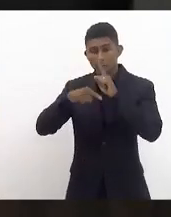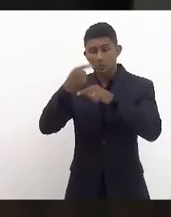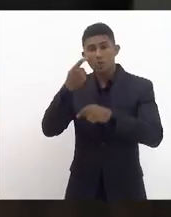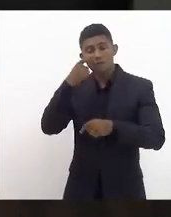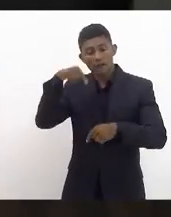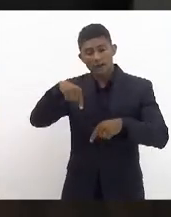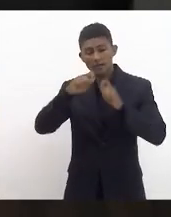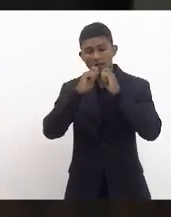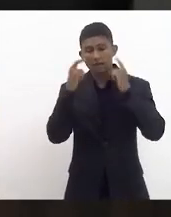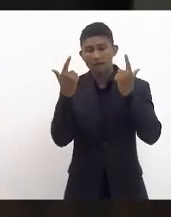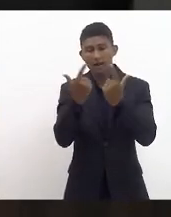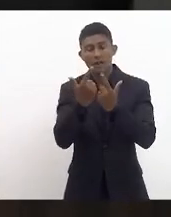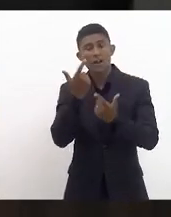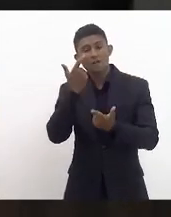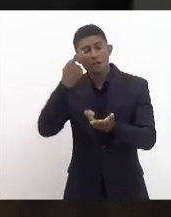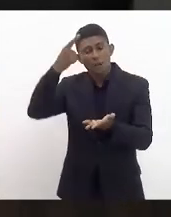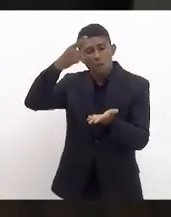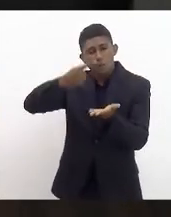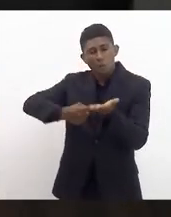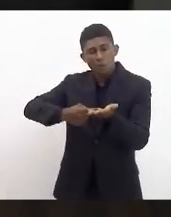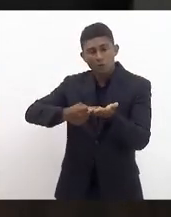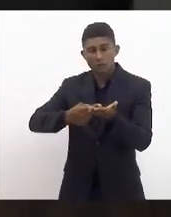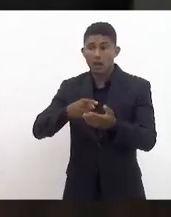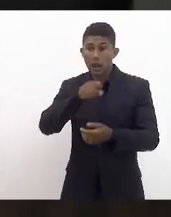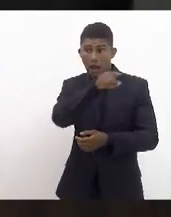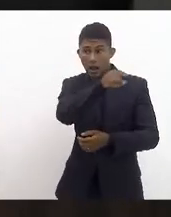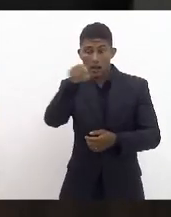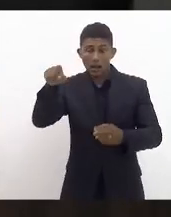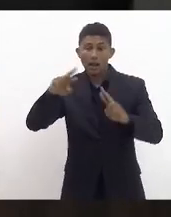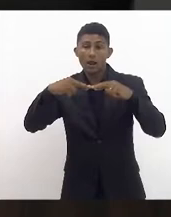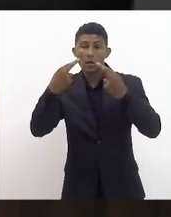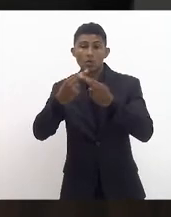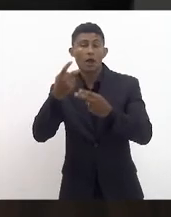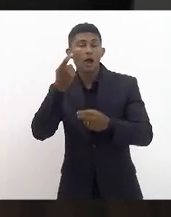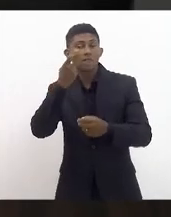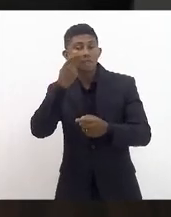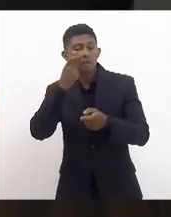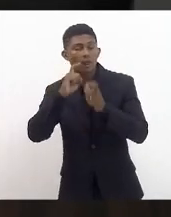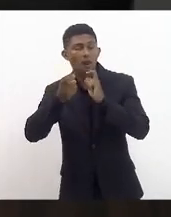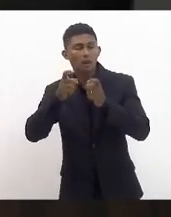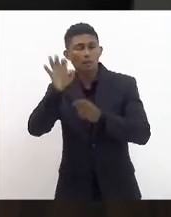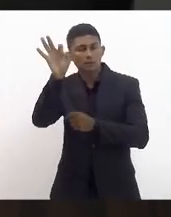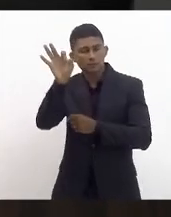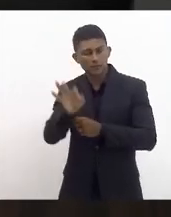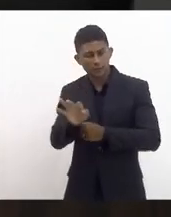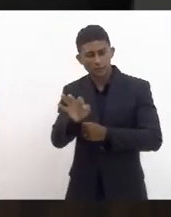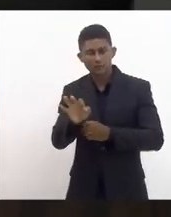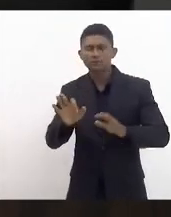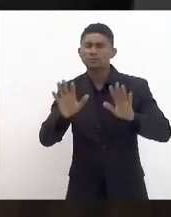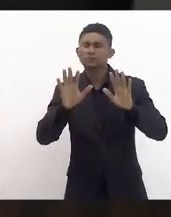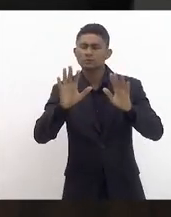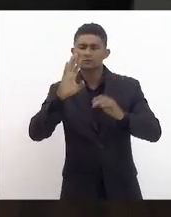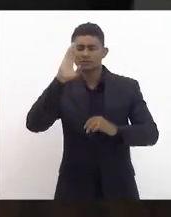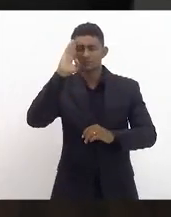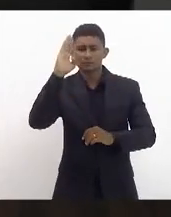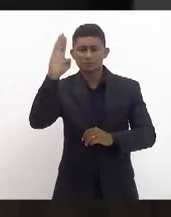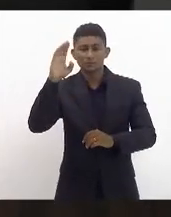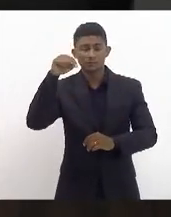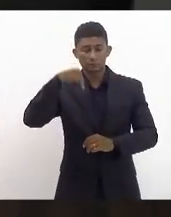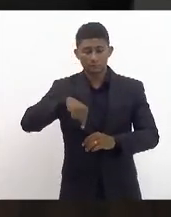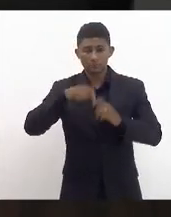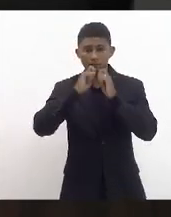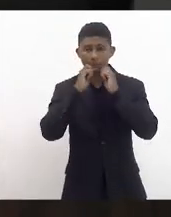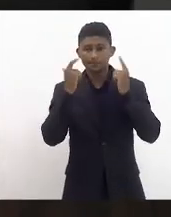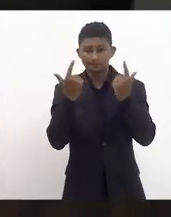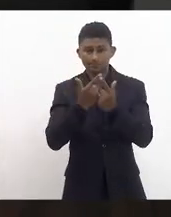casa. Eles vão acordar lá o percentual da correção. Mas mais que isso, vamos fazer aqui um acordo de